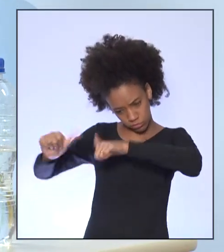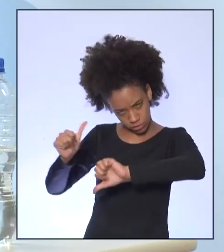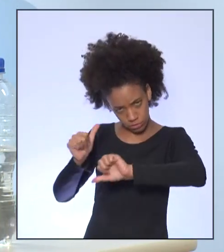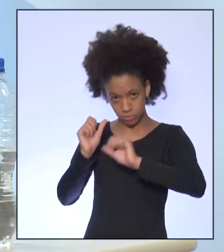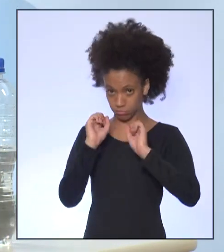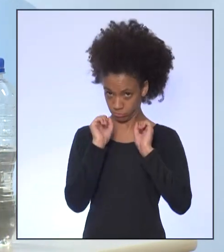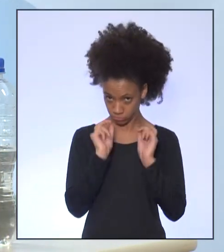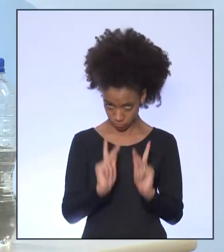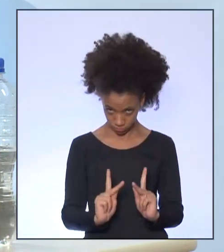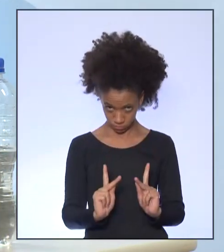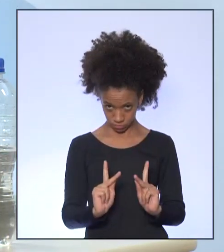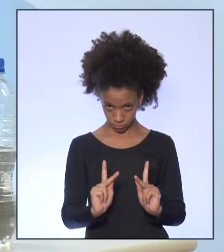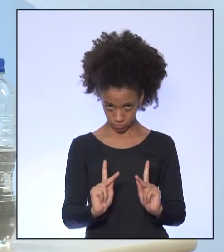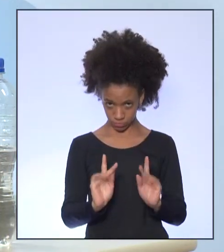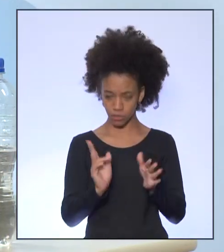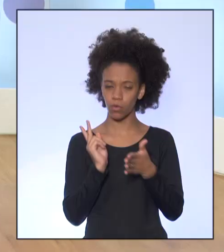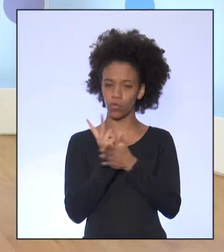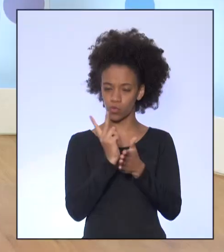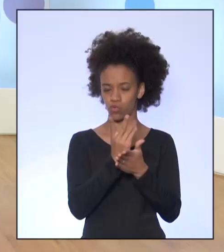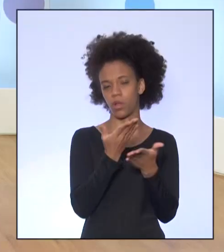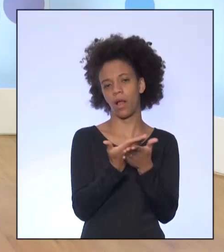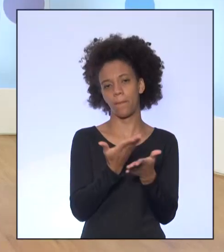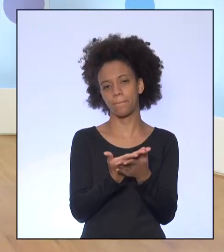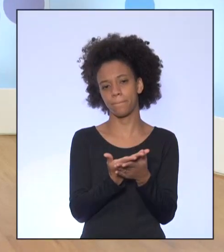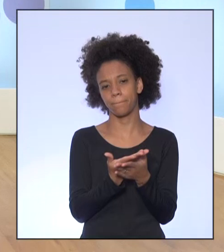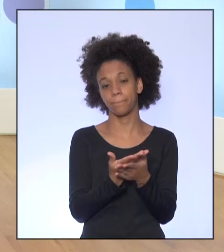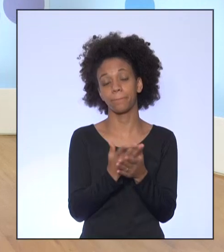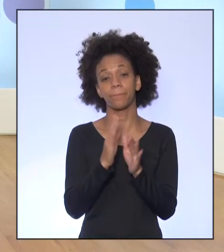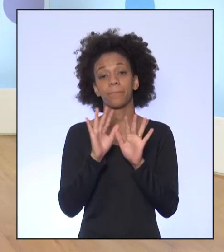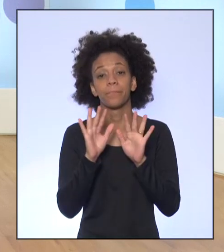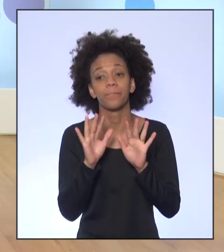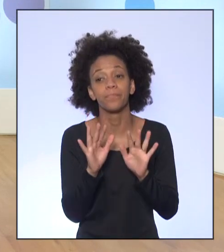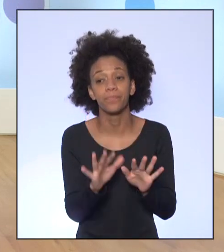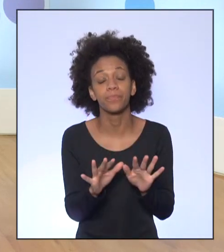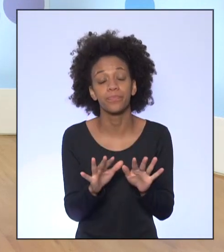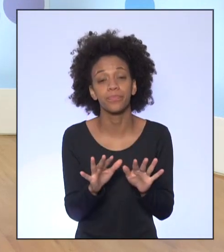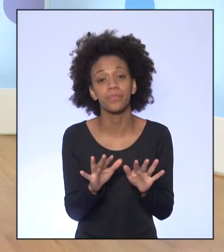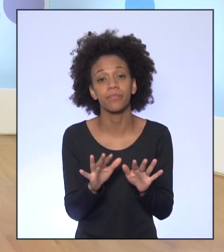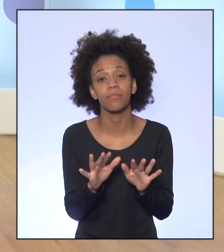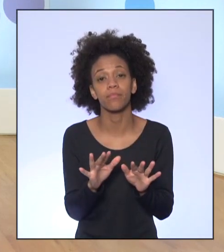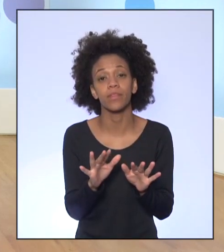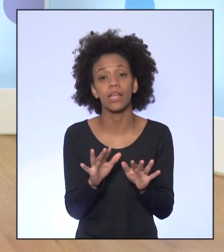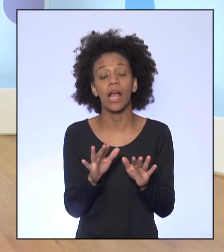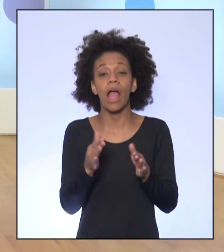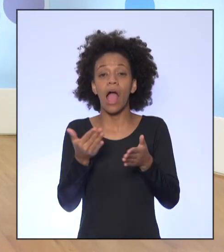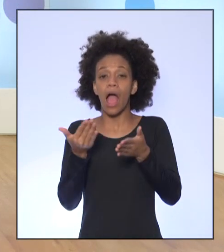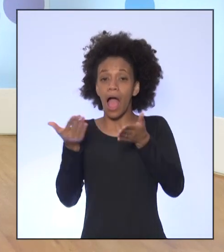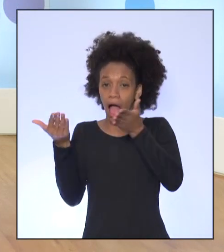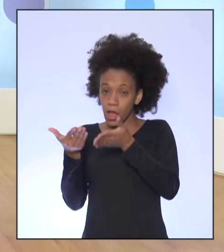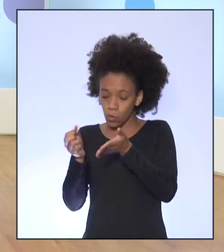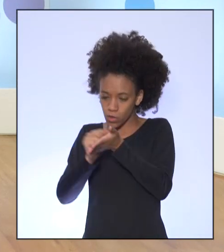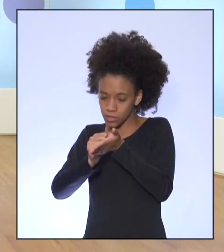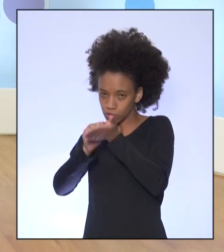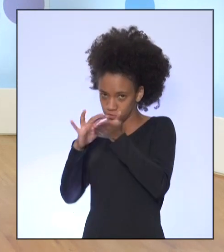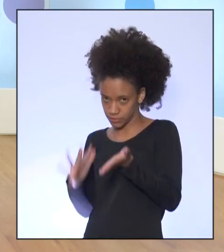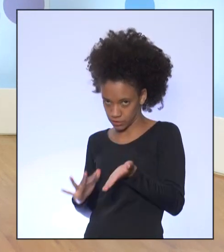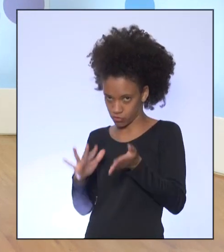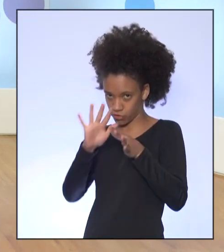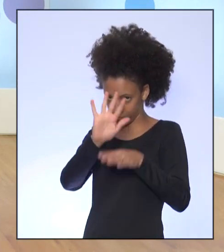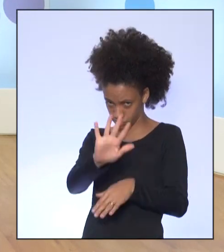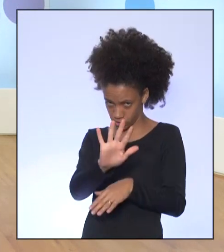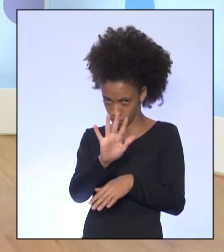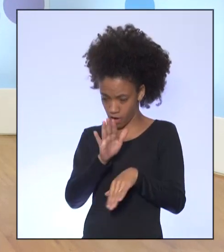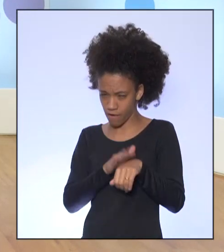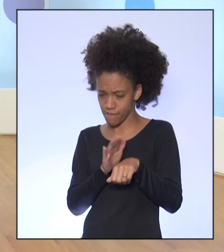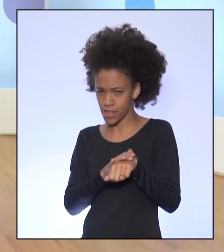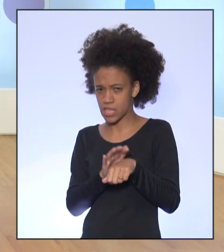bem? Então, a gente vai seguir nossa aula. Seguindo nossa aula, pessoal, a gente já vai partir para exercícios. Então, a gente vai